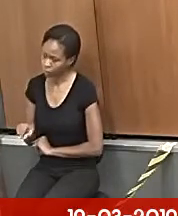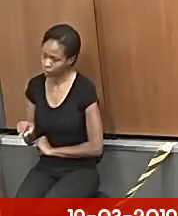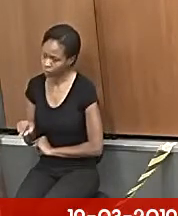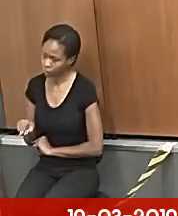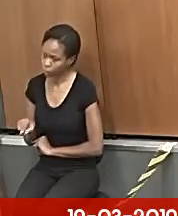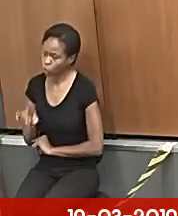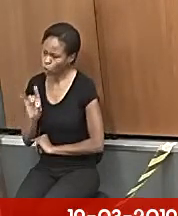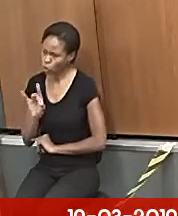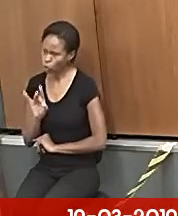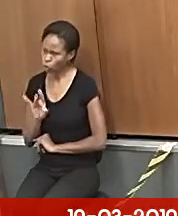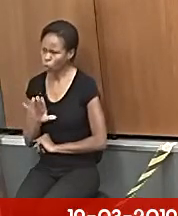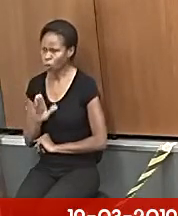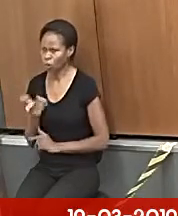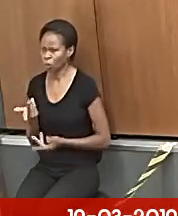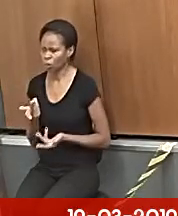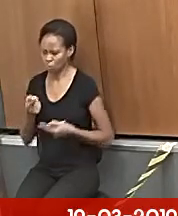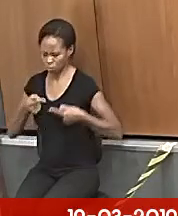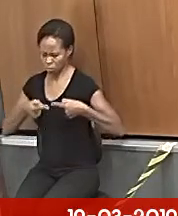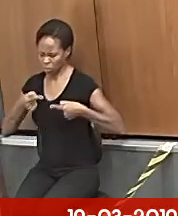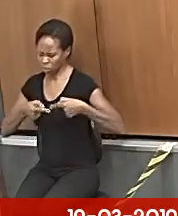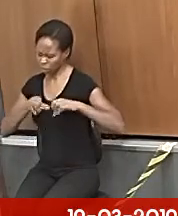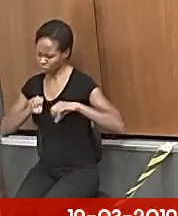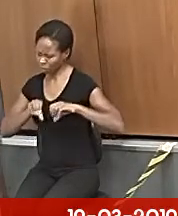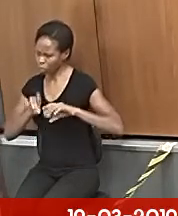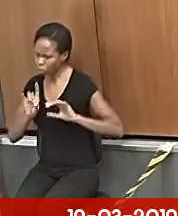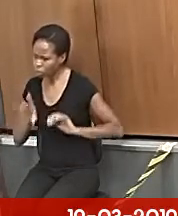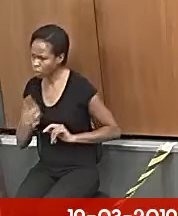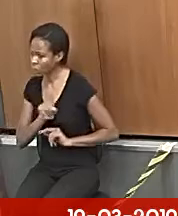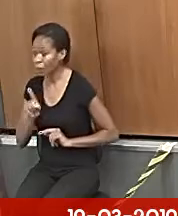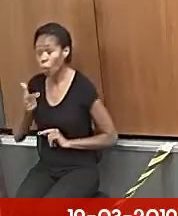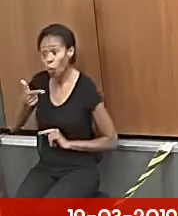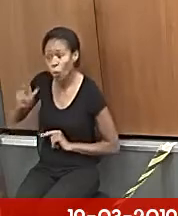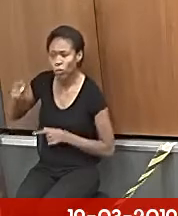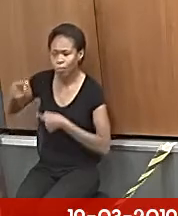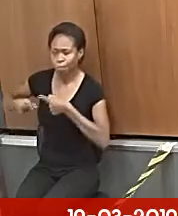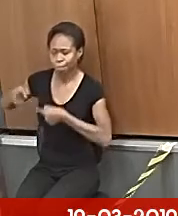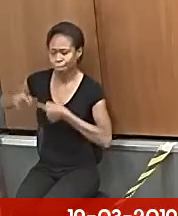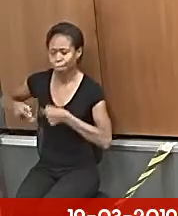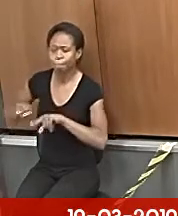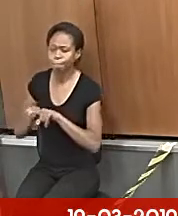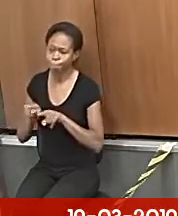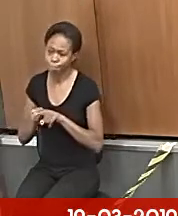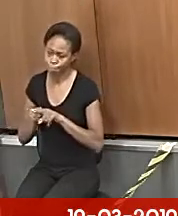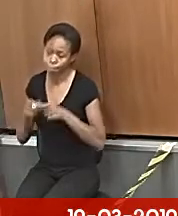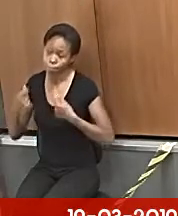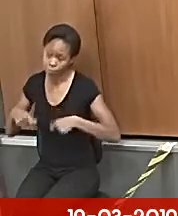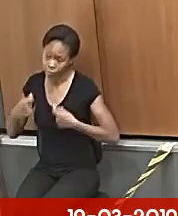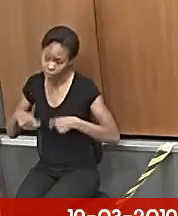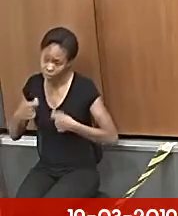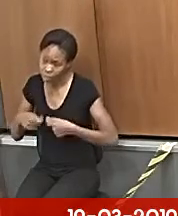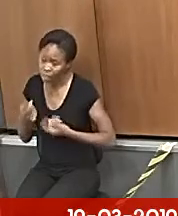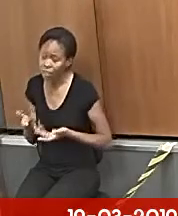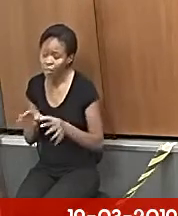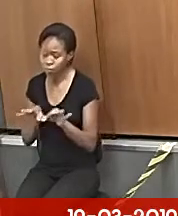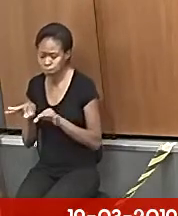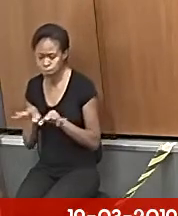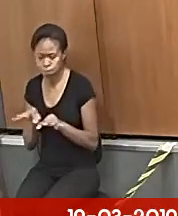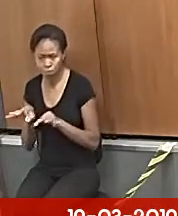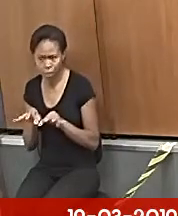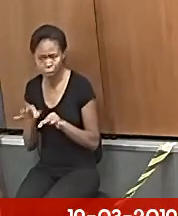a política de educação e as outras políticas têm que fazer um desenho para atender essa população